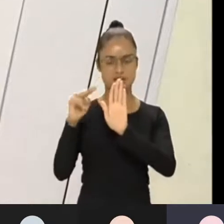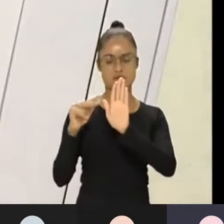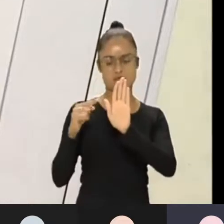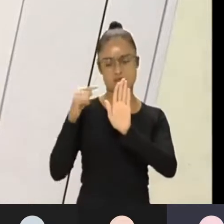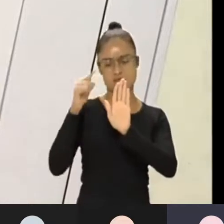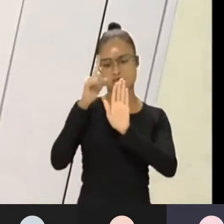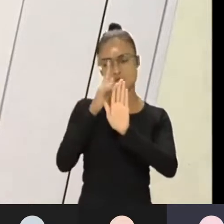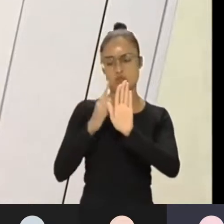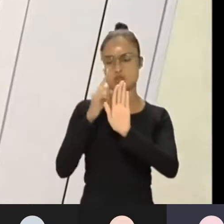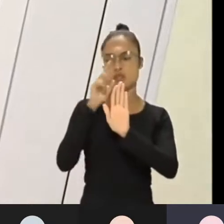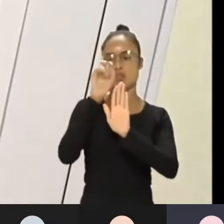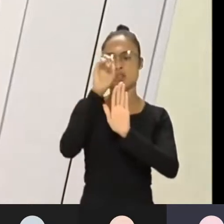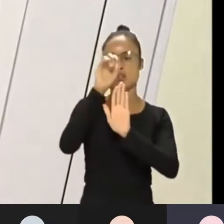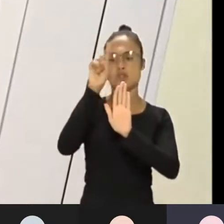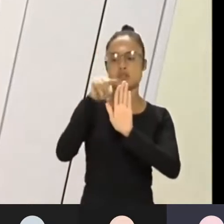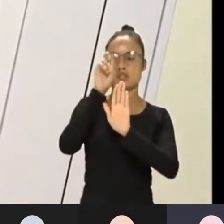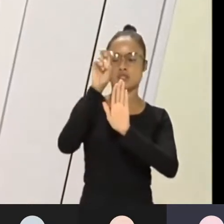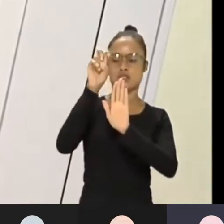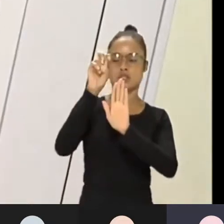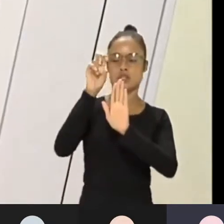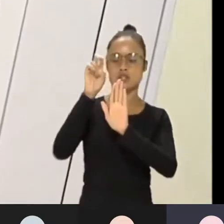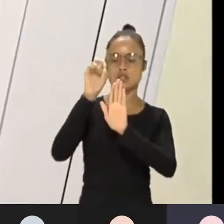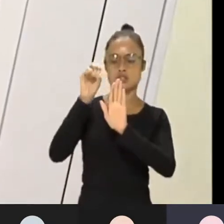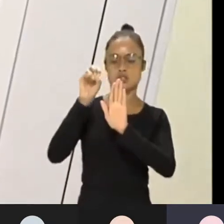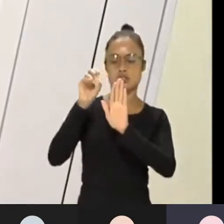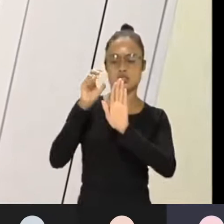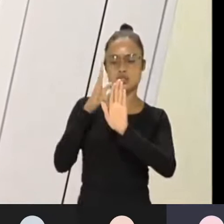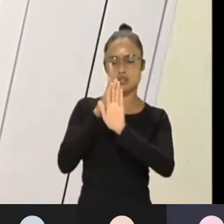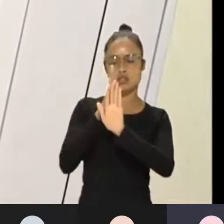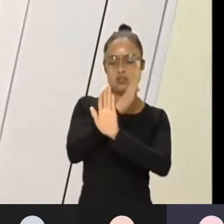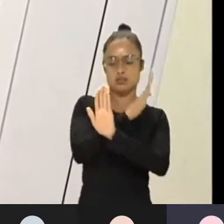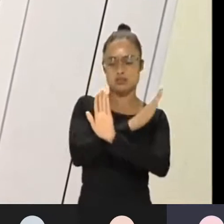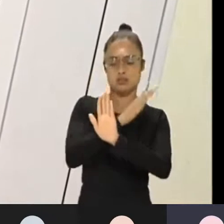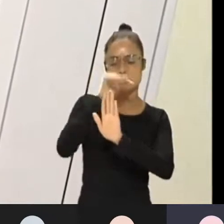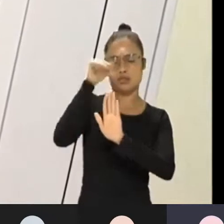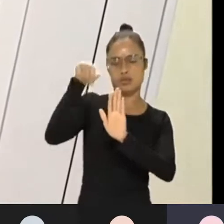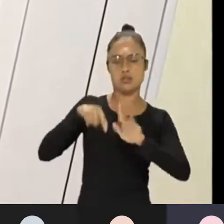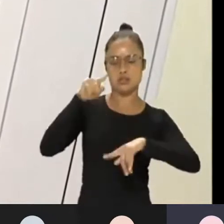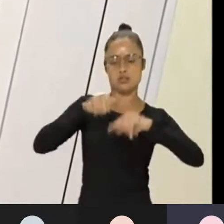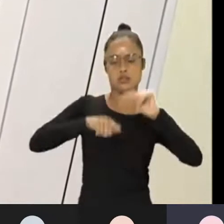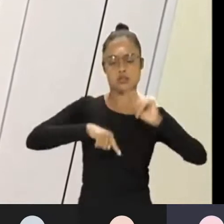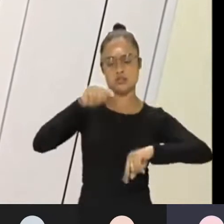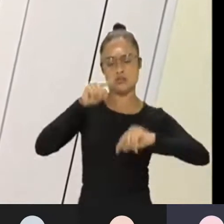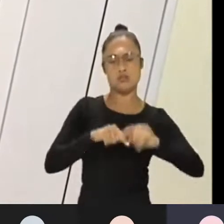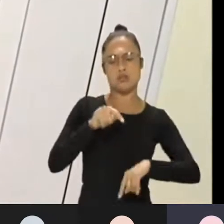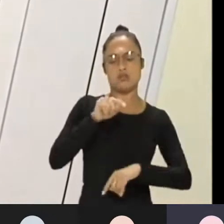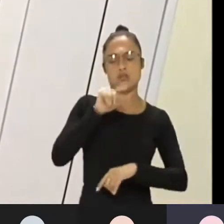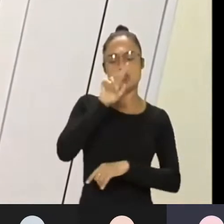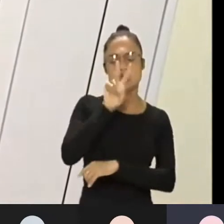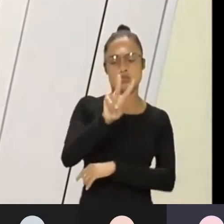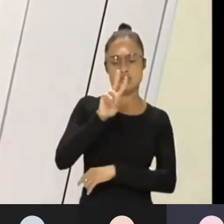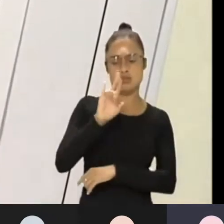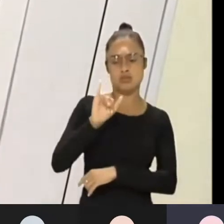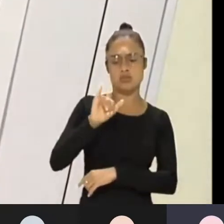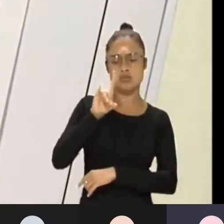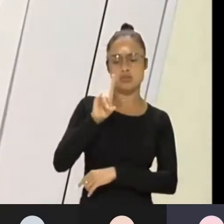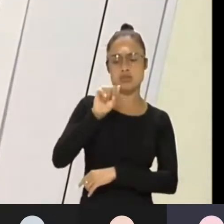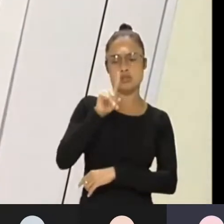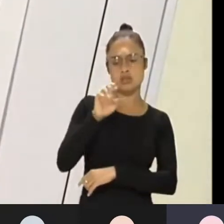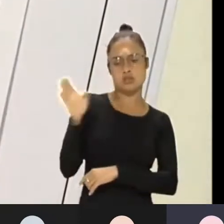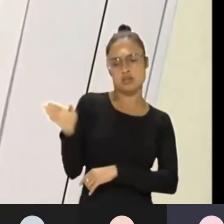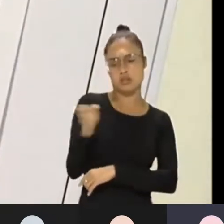espaço seria meio. Então, aqui, meio, 1 unidade, 2 unidades, 2 unidades e meia, 2 unidades